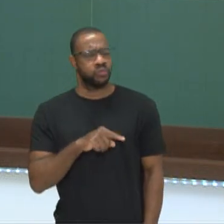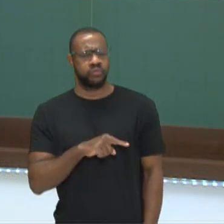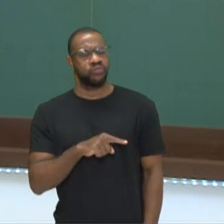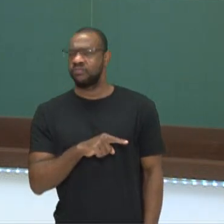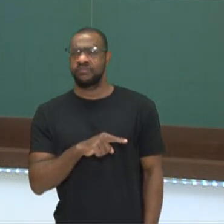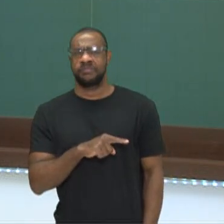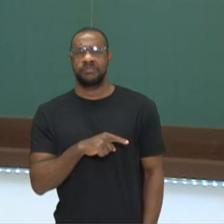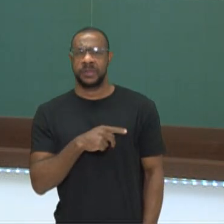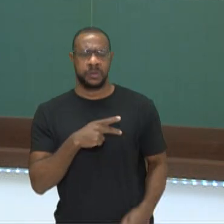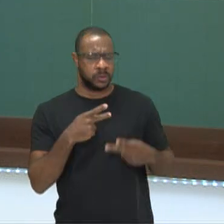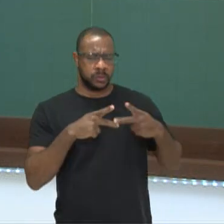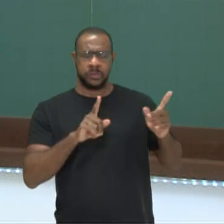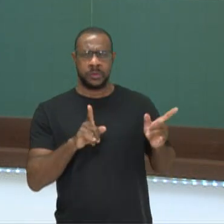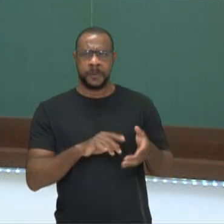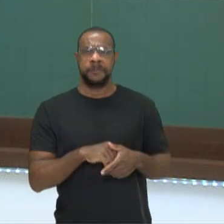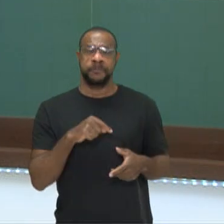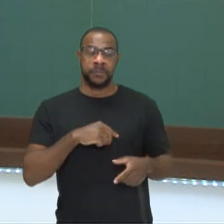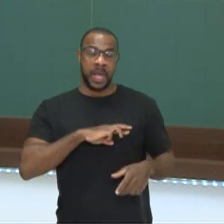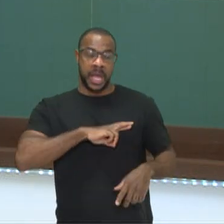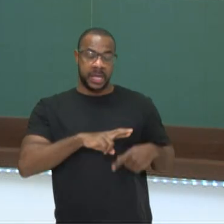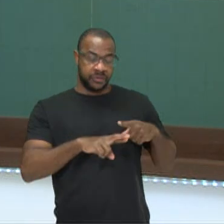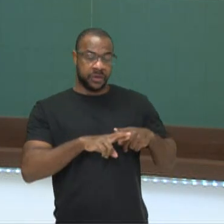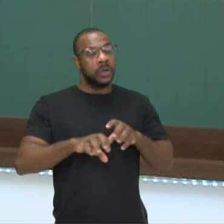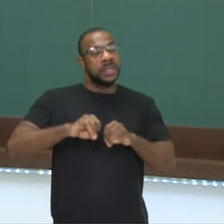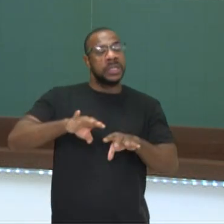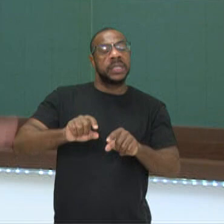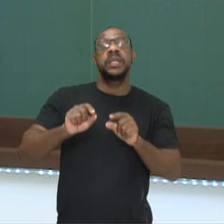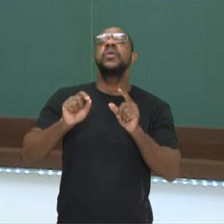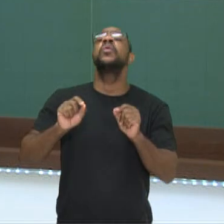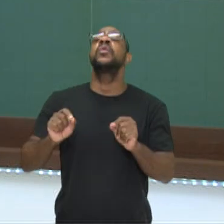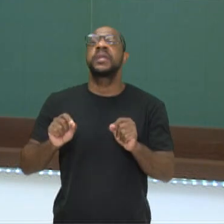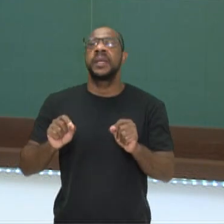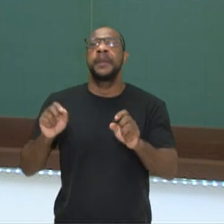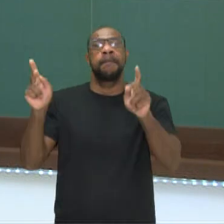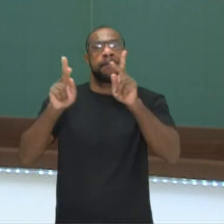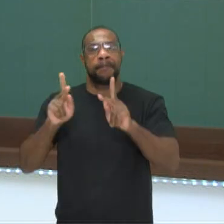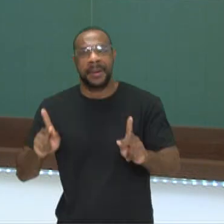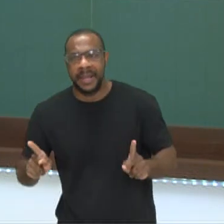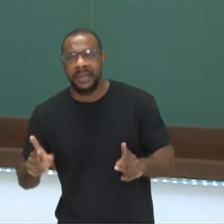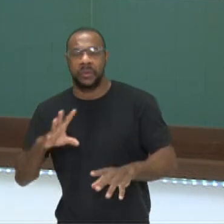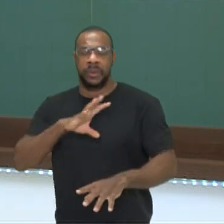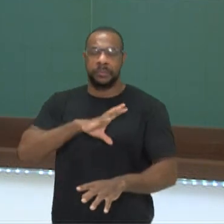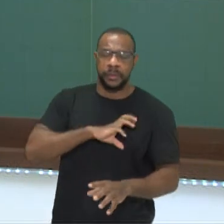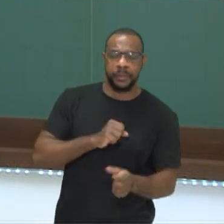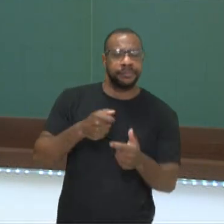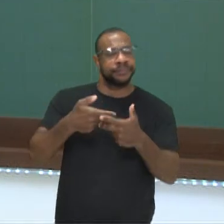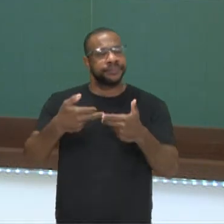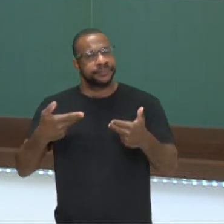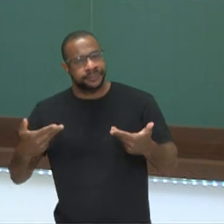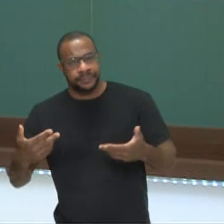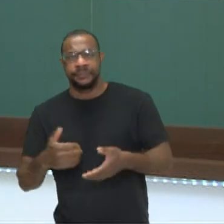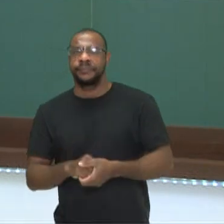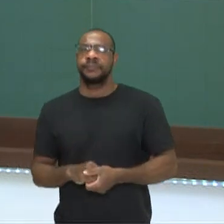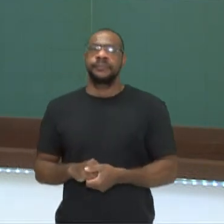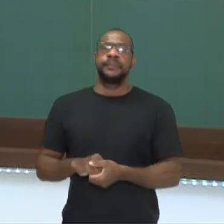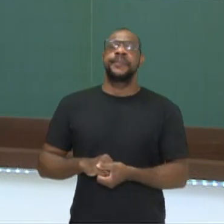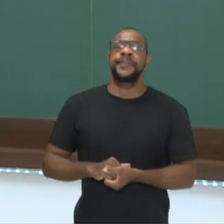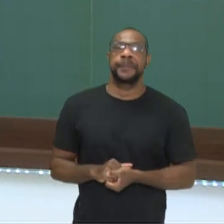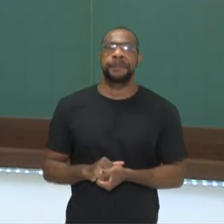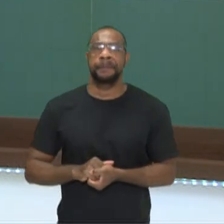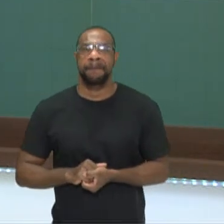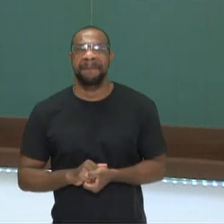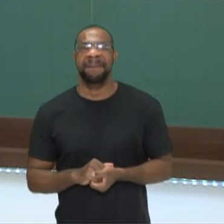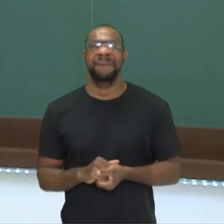é respeitar o outro. Discursos de ódio não combinam com a religião quando você está sendo fiel à origem daquela